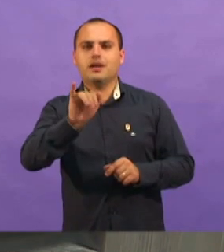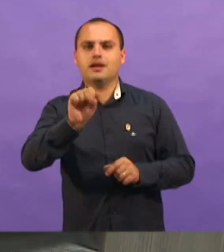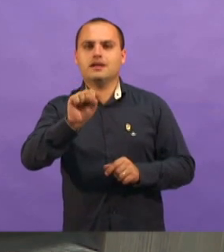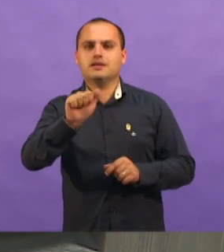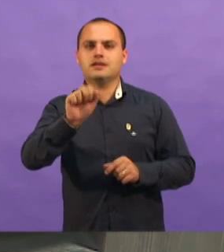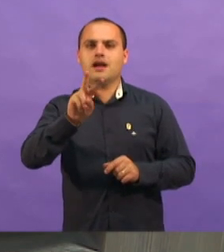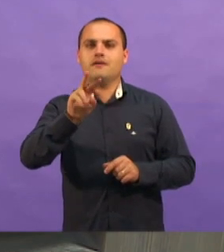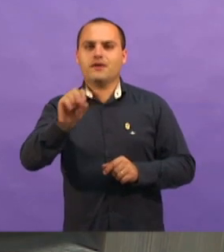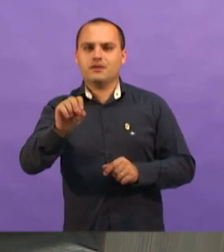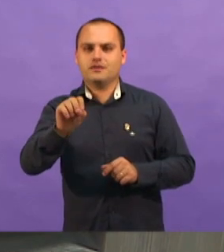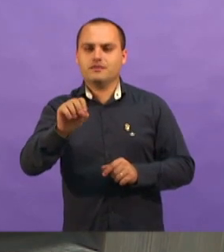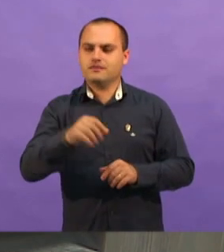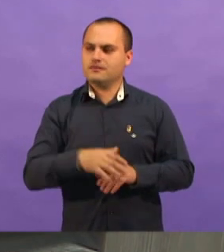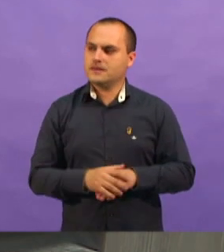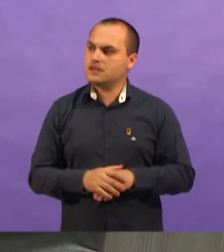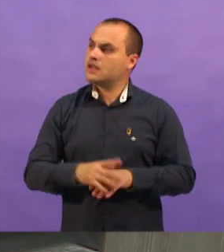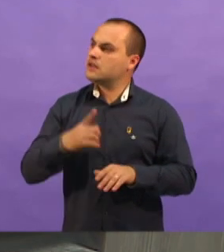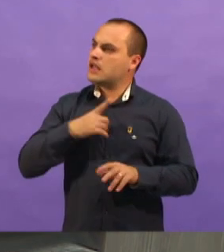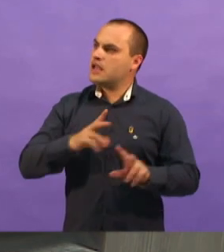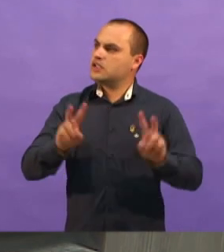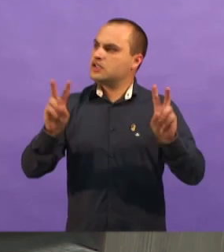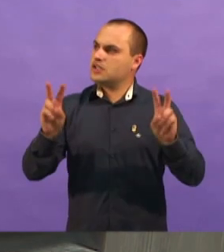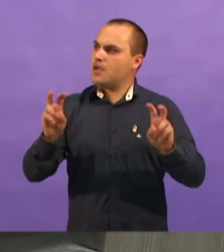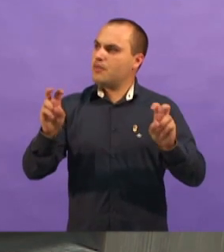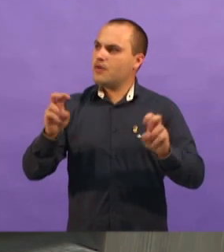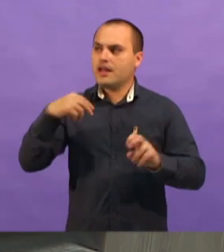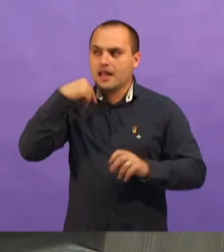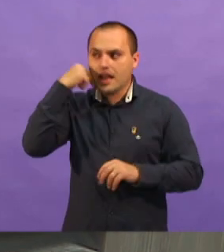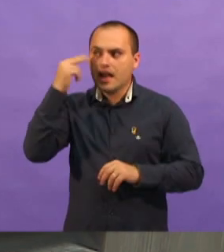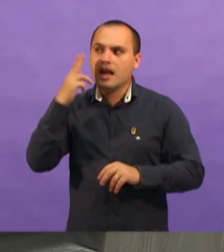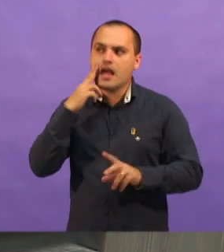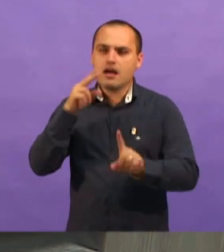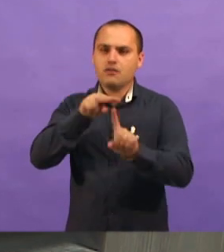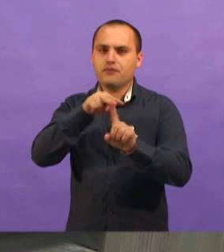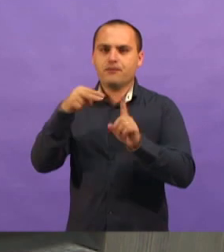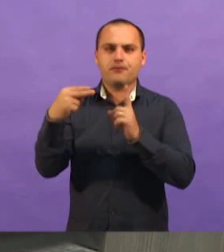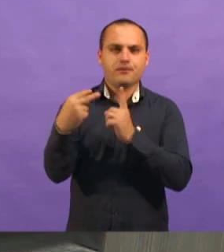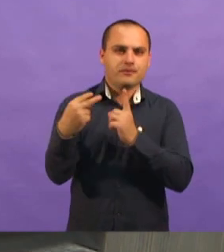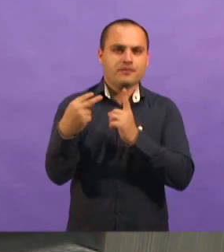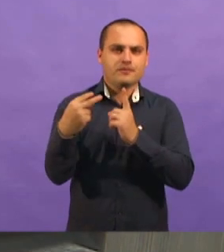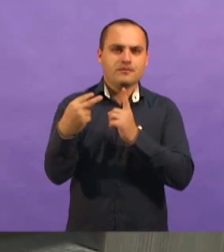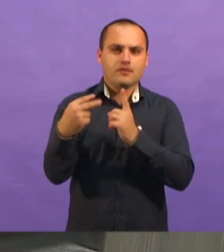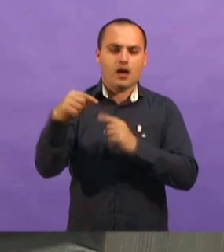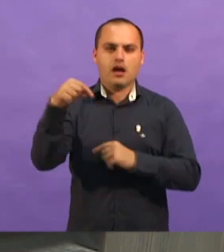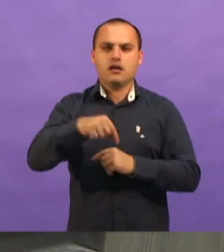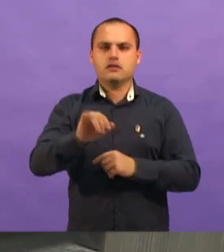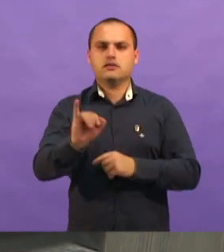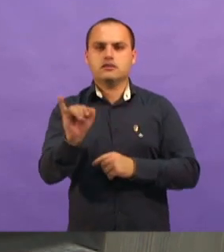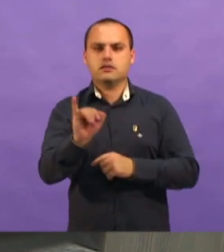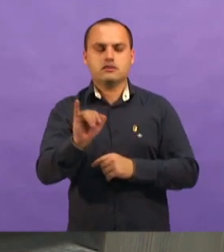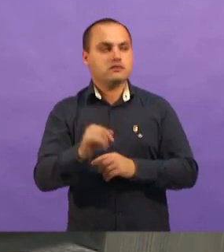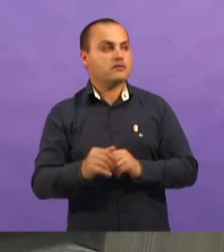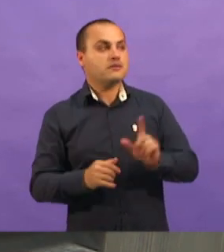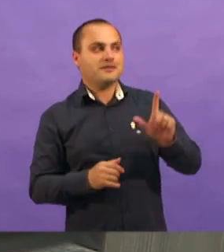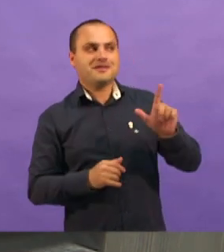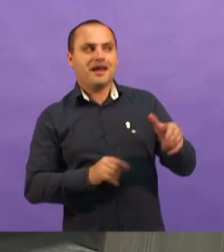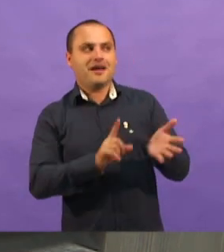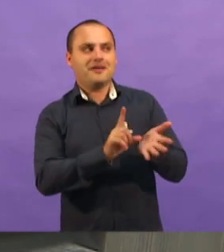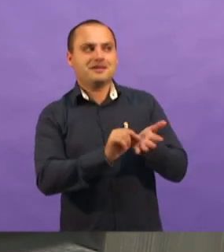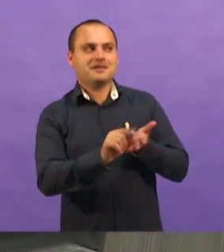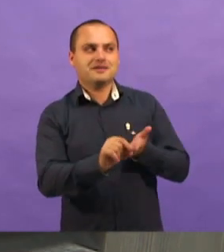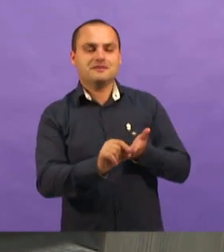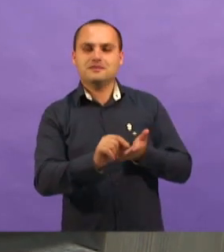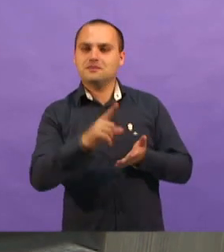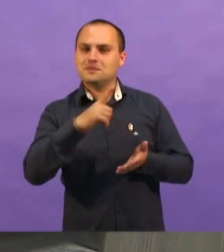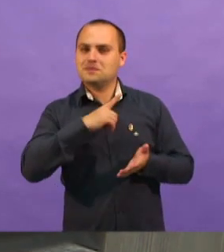e transparente, a invisibilidade do escravo na região da Foz do Rio Itajaí. É um artigo bem interessante, porque ele se embasou